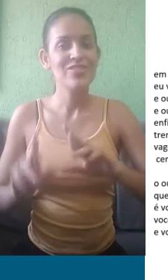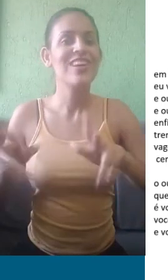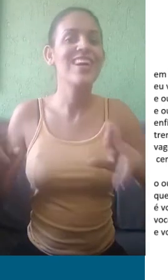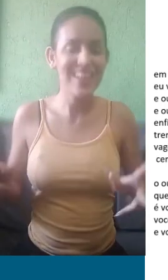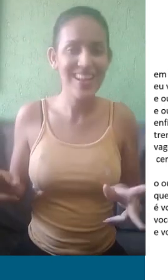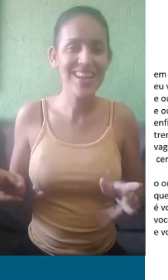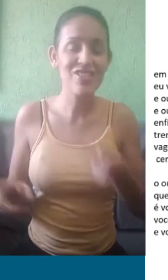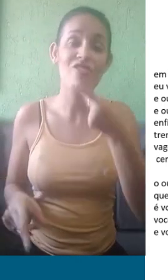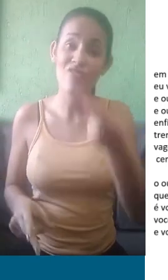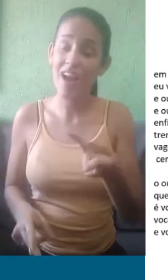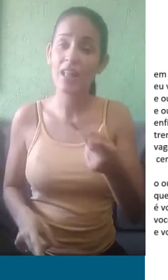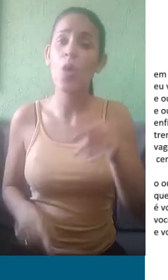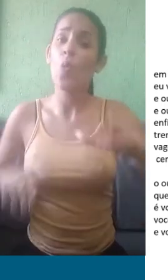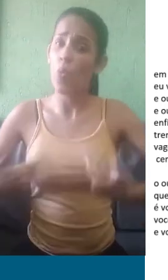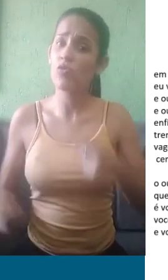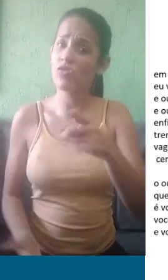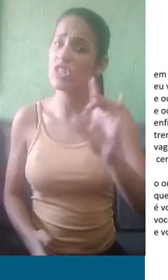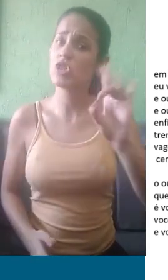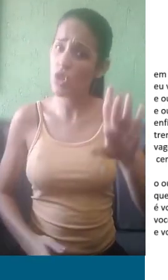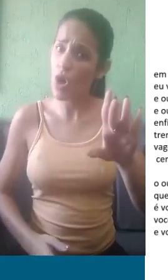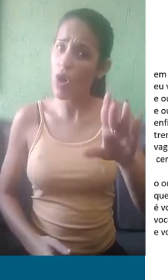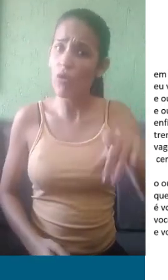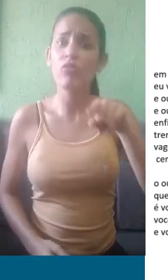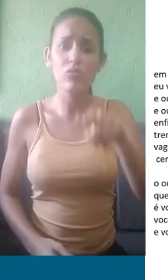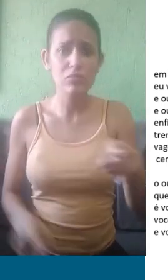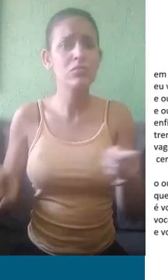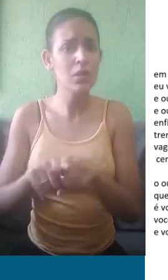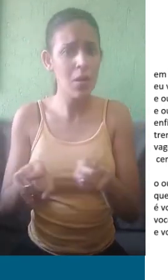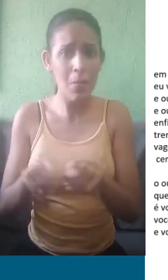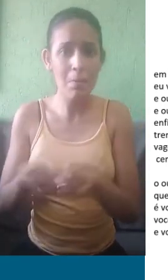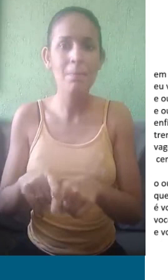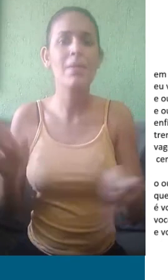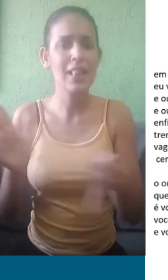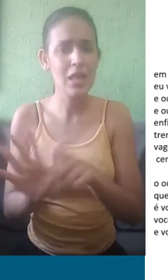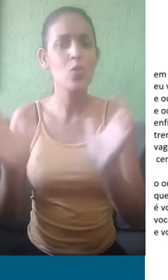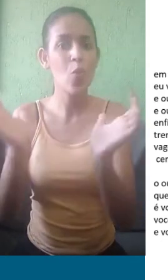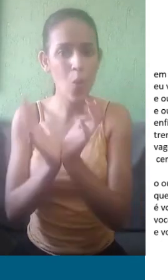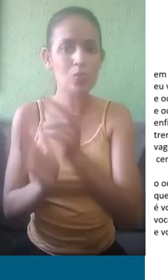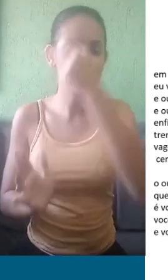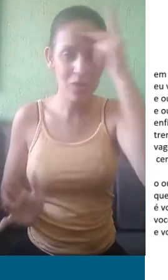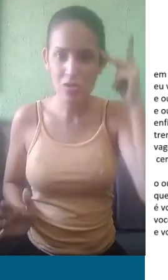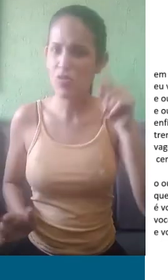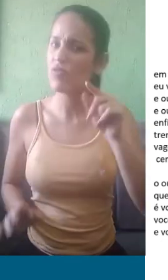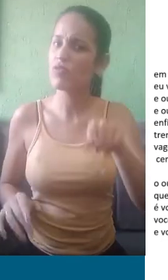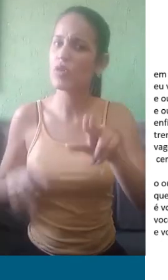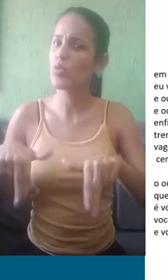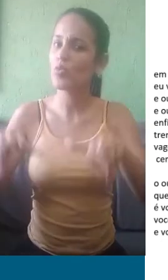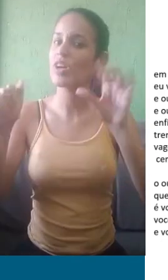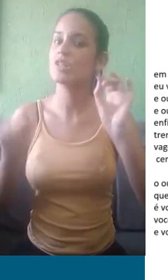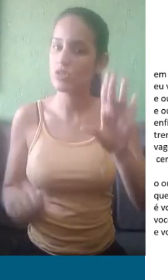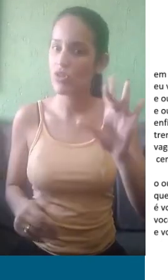Então não há angústia nem solidão. A letra C também é incorreta, porque a descoberta do eu está na